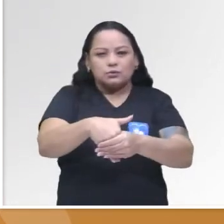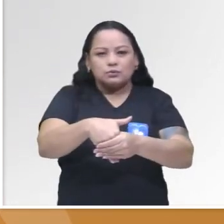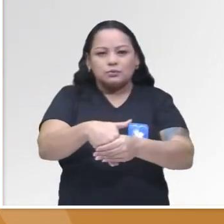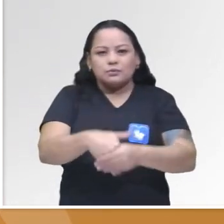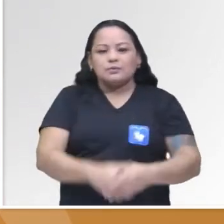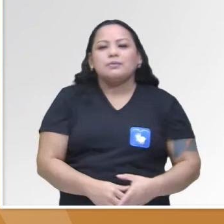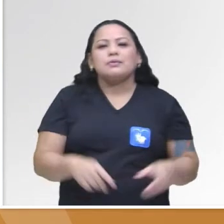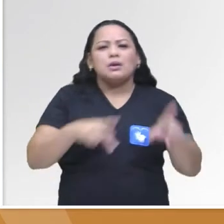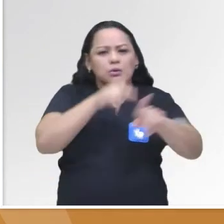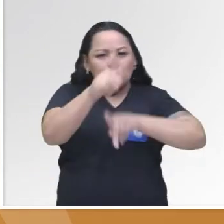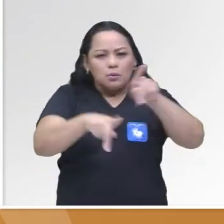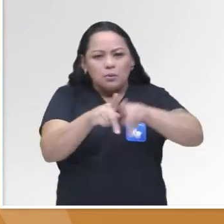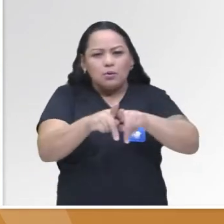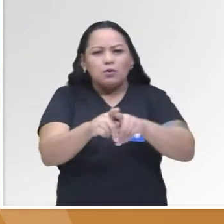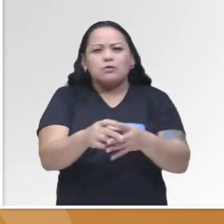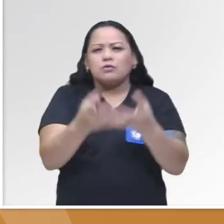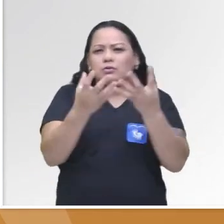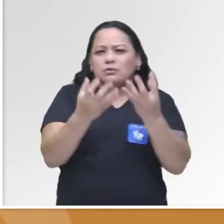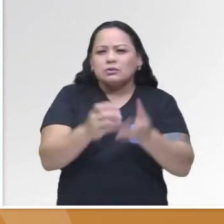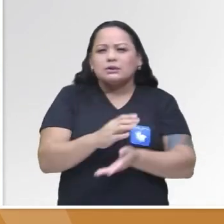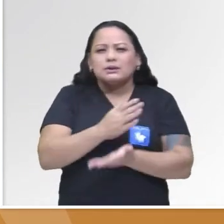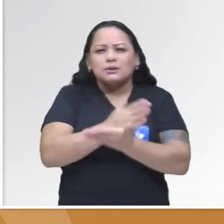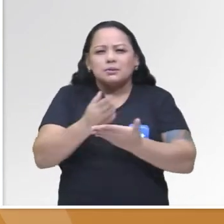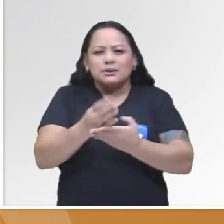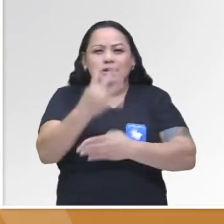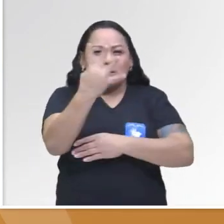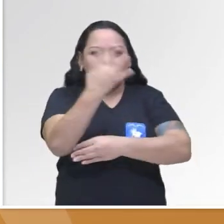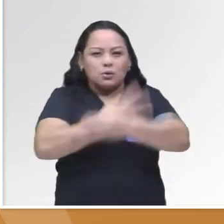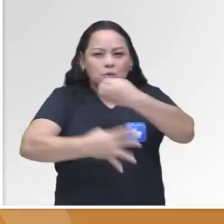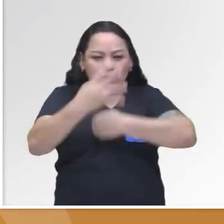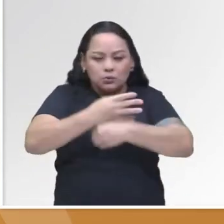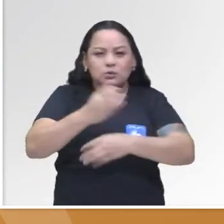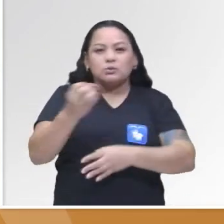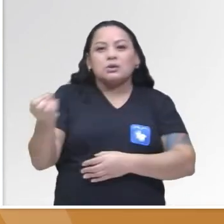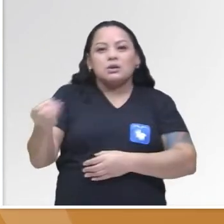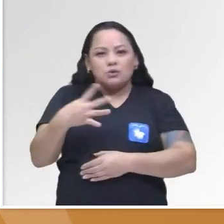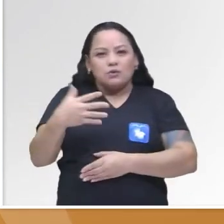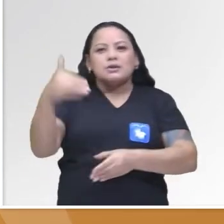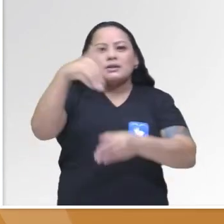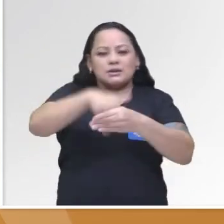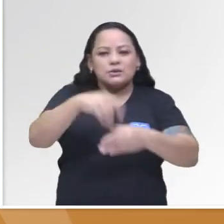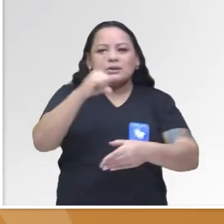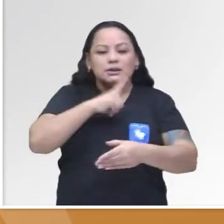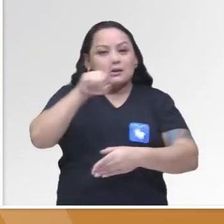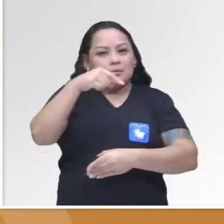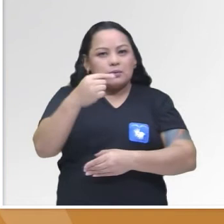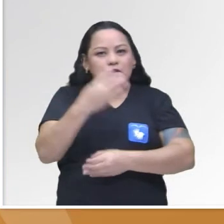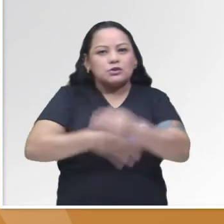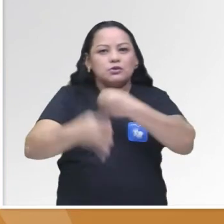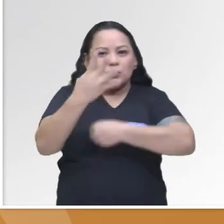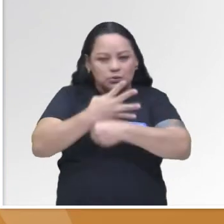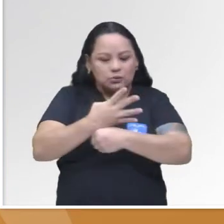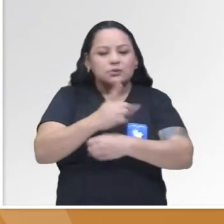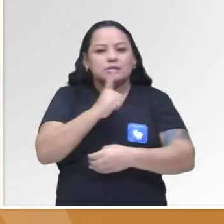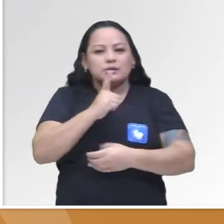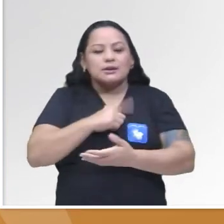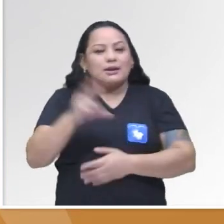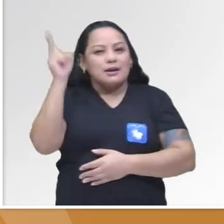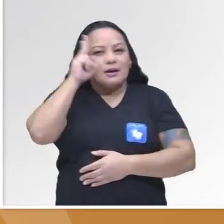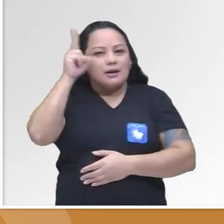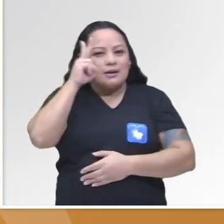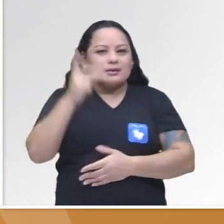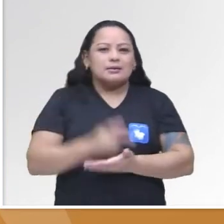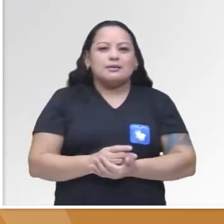que tinha que assumir no período de 4 anos e teriam que ser convocadas novas eleições. No entanto, lembra que nós tivemos ali o